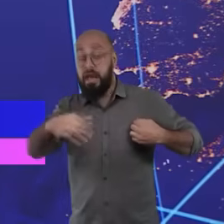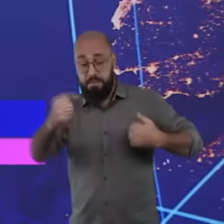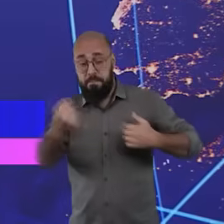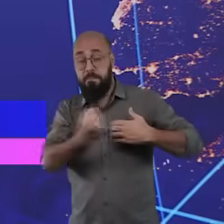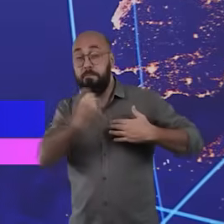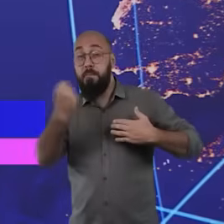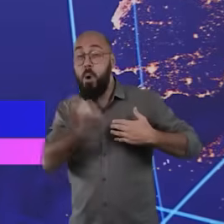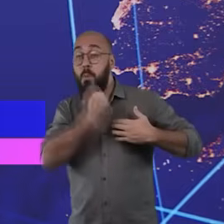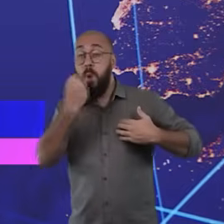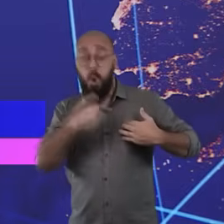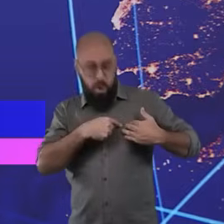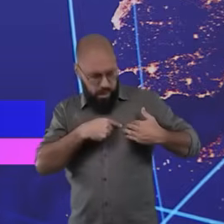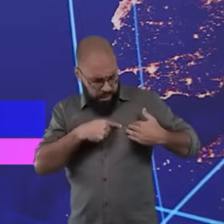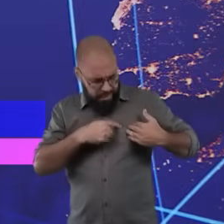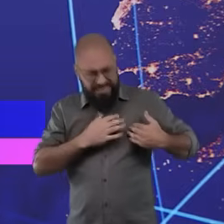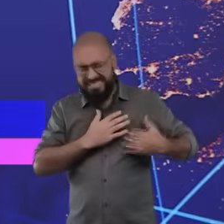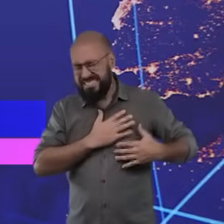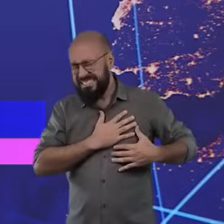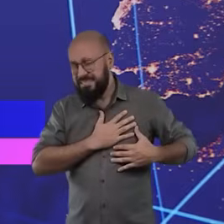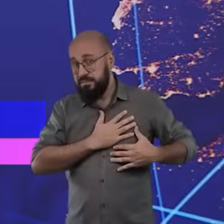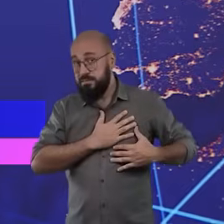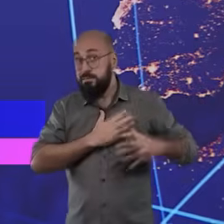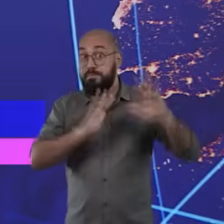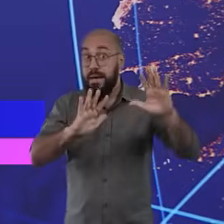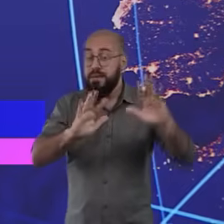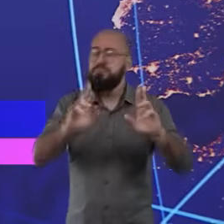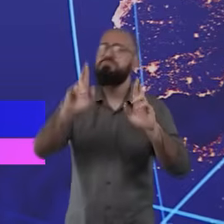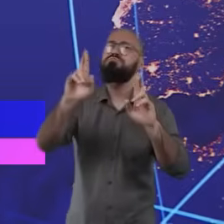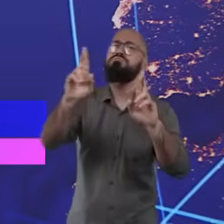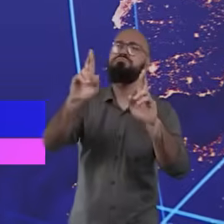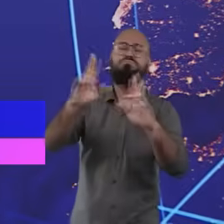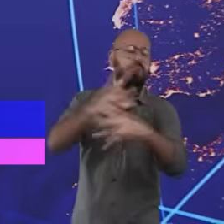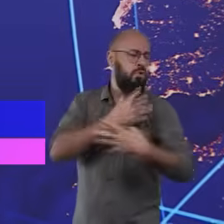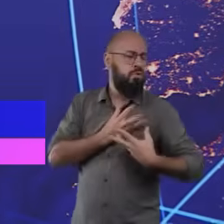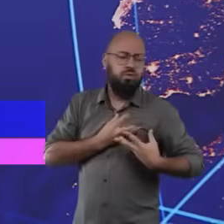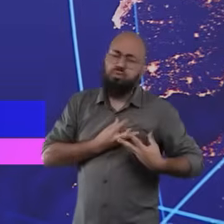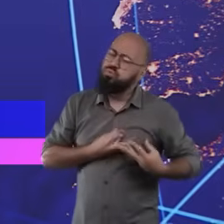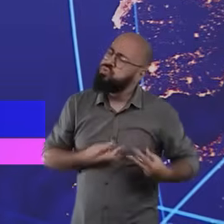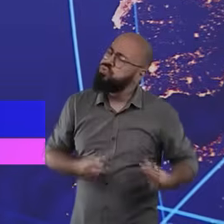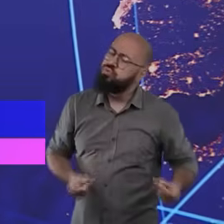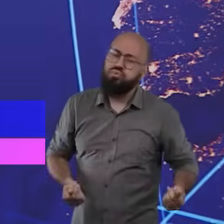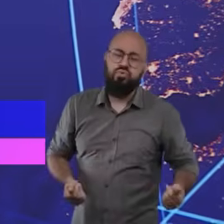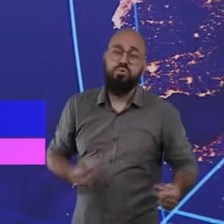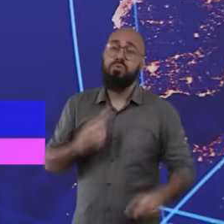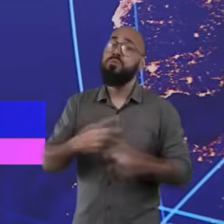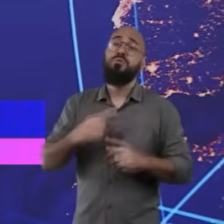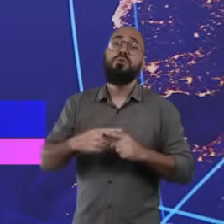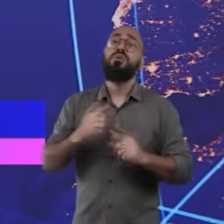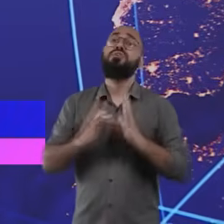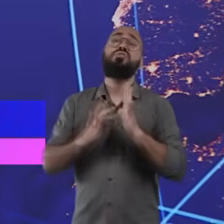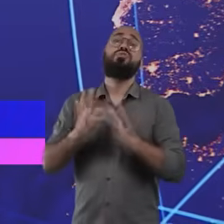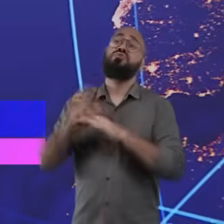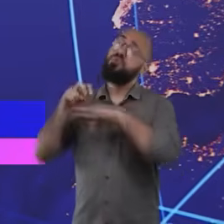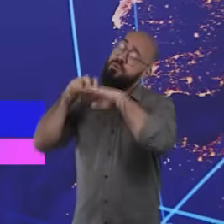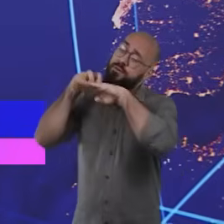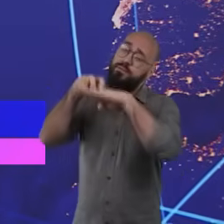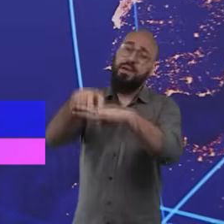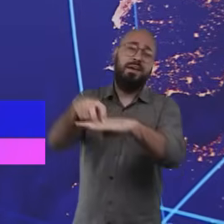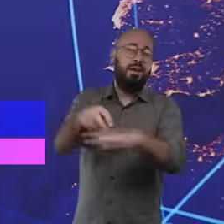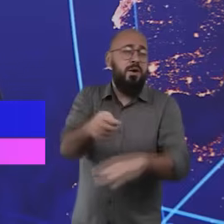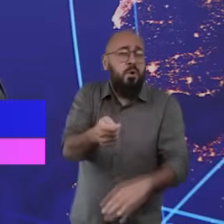que tudo isso vai passar. Falta pouco e Jesus Cristo vem. Por isso, nesse